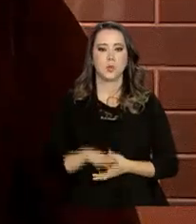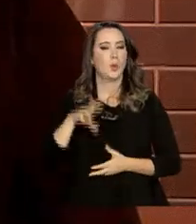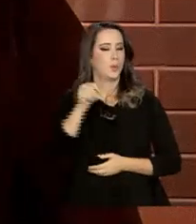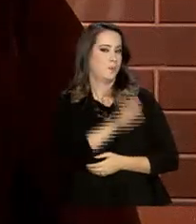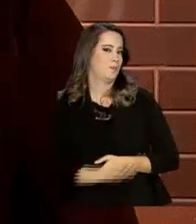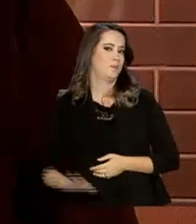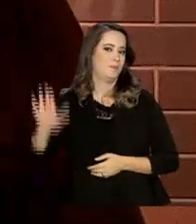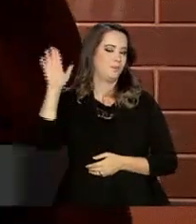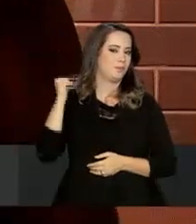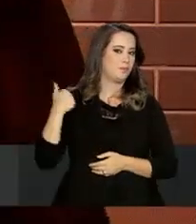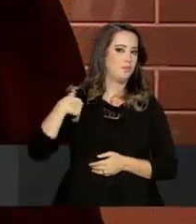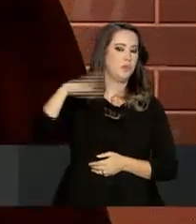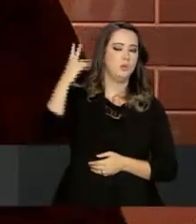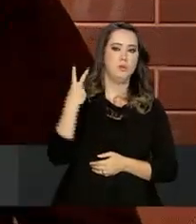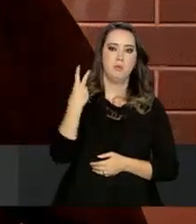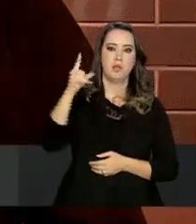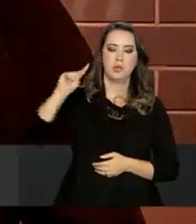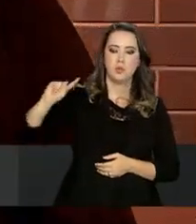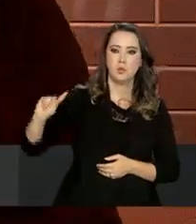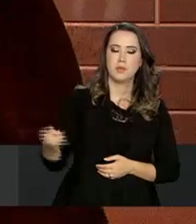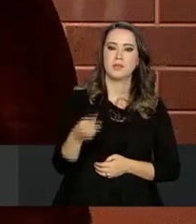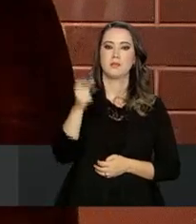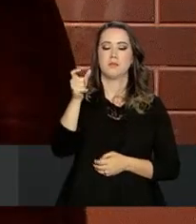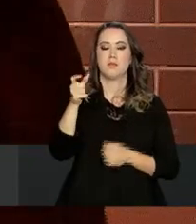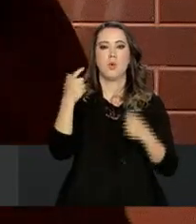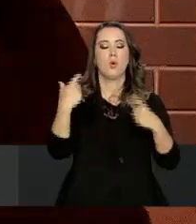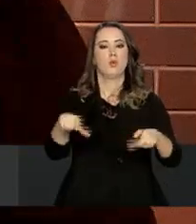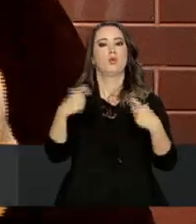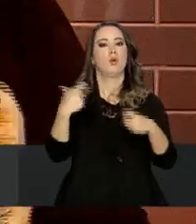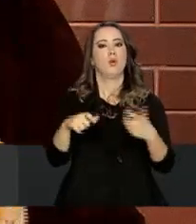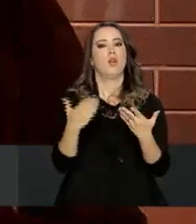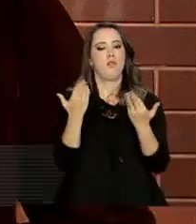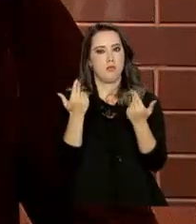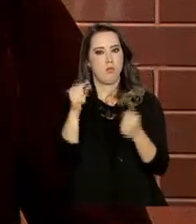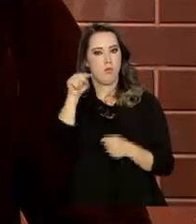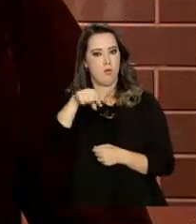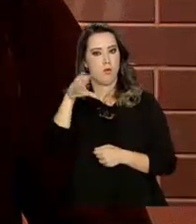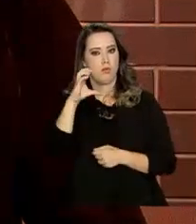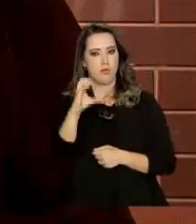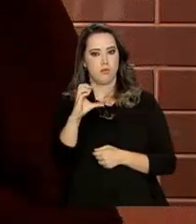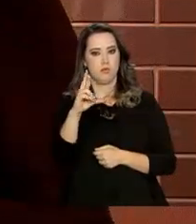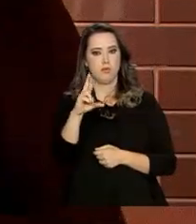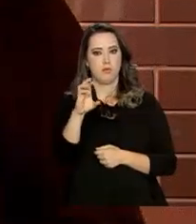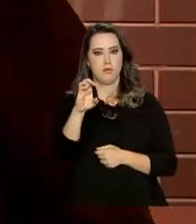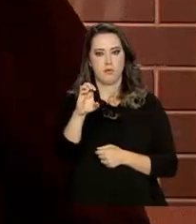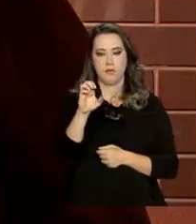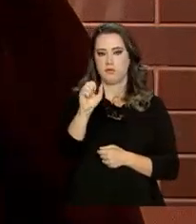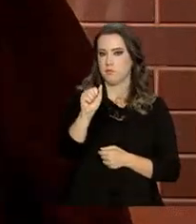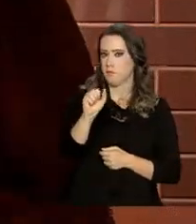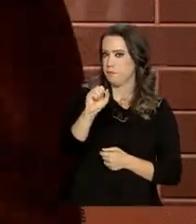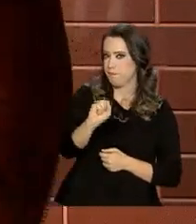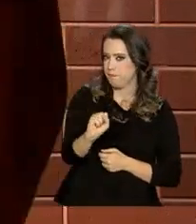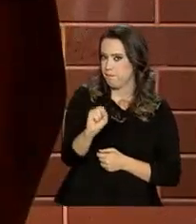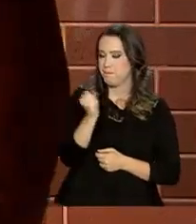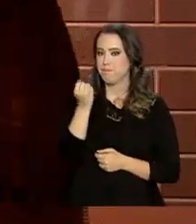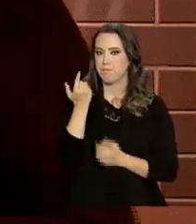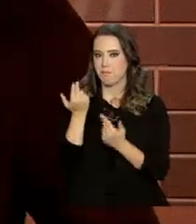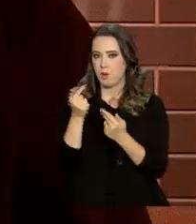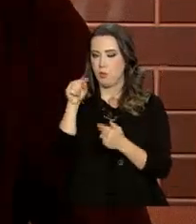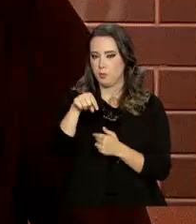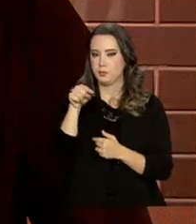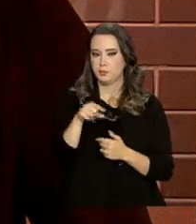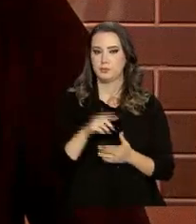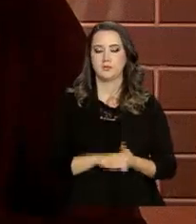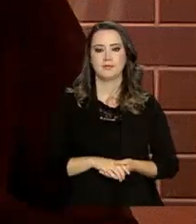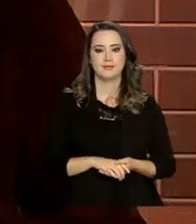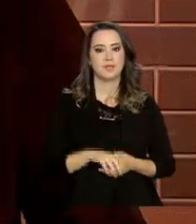são mais de dois mil e 600 centros de referência especializado de assistência social como este que